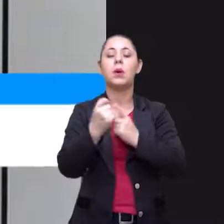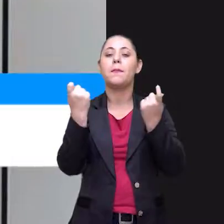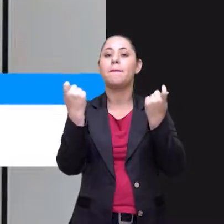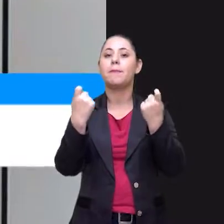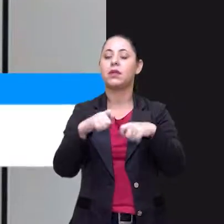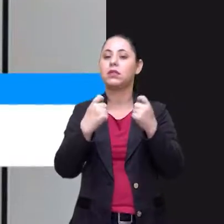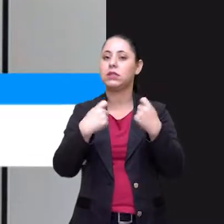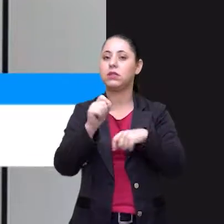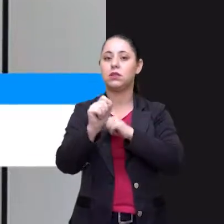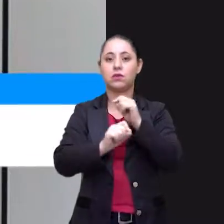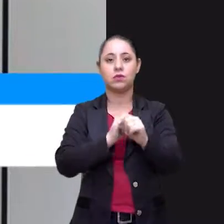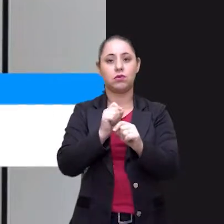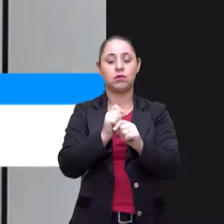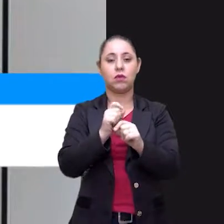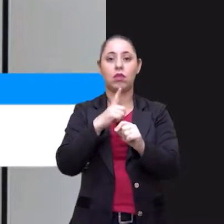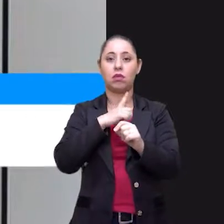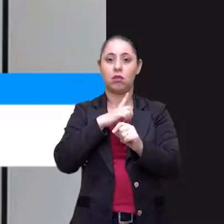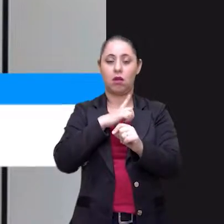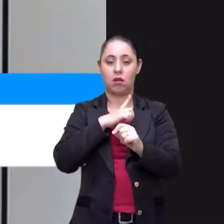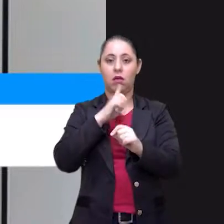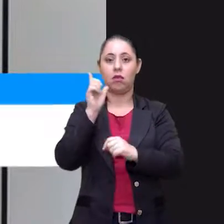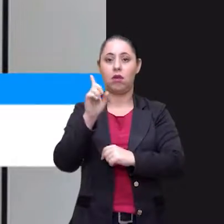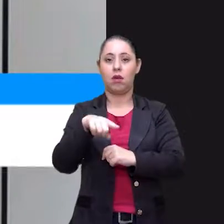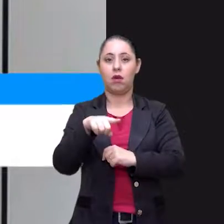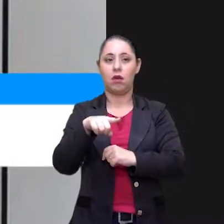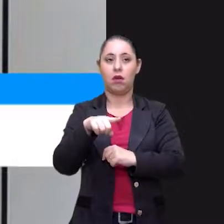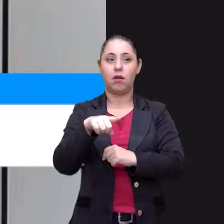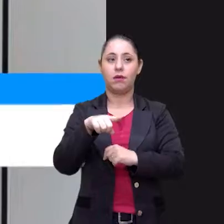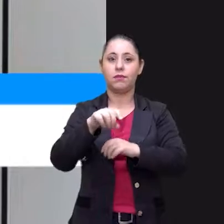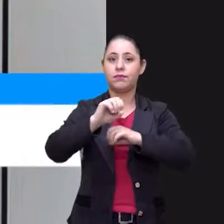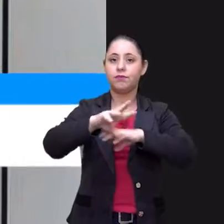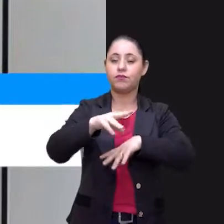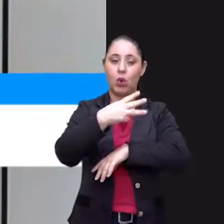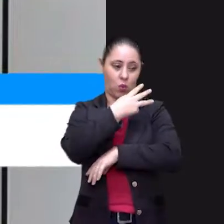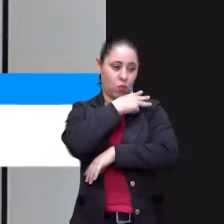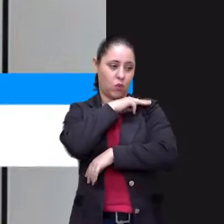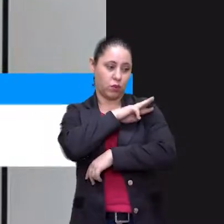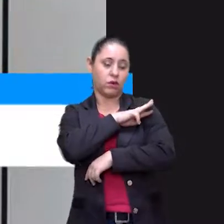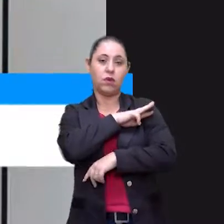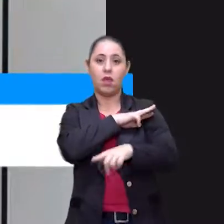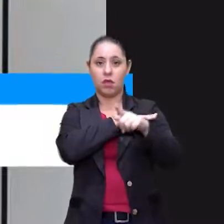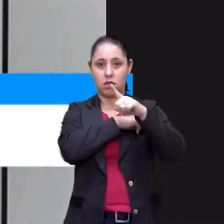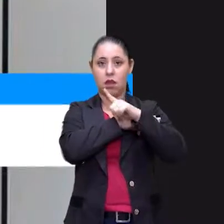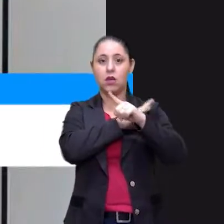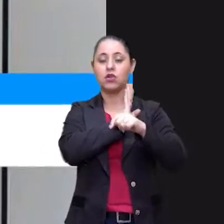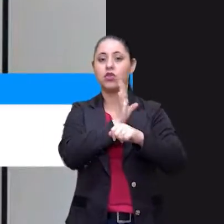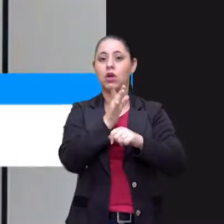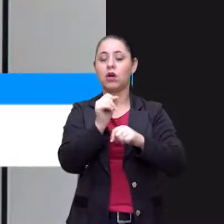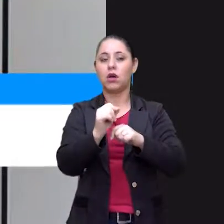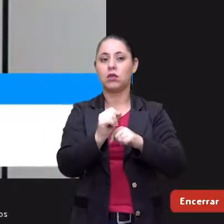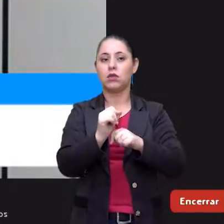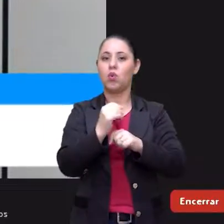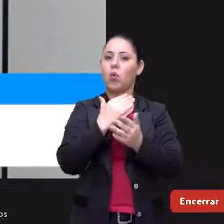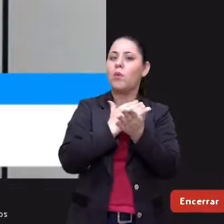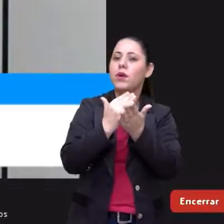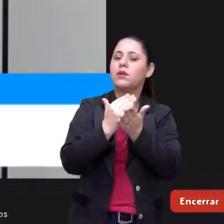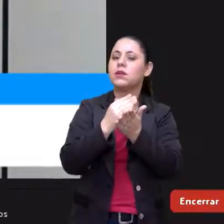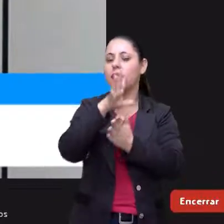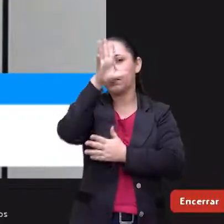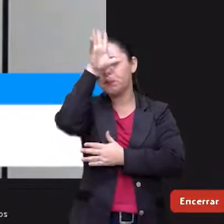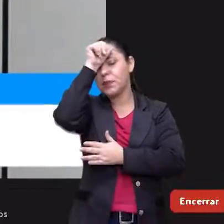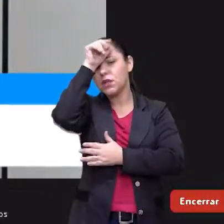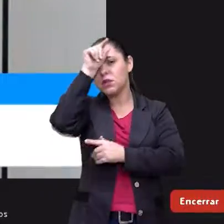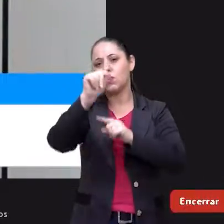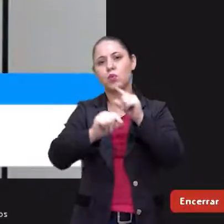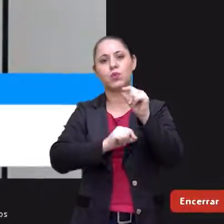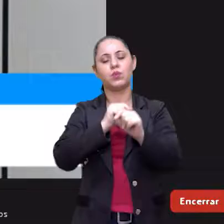falada, né? A necessidade de que se tenha um ensino médio os estudantes já tendo